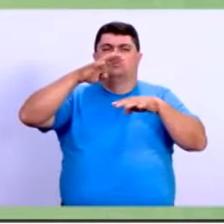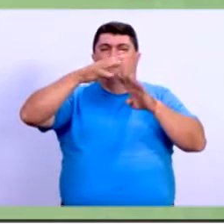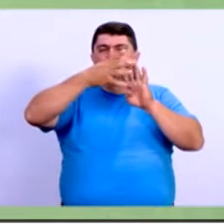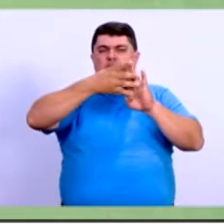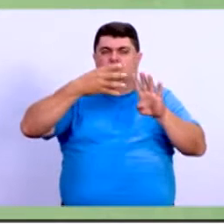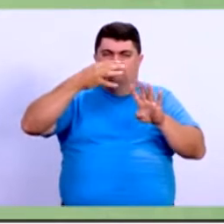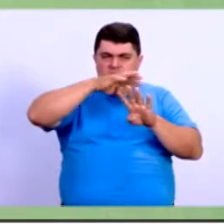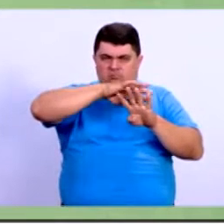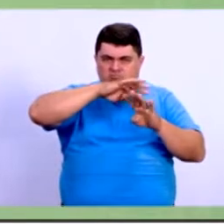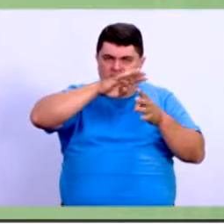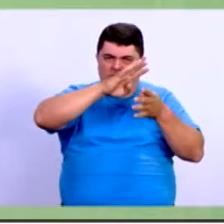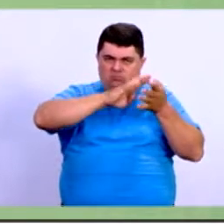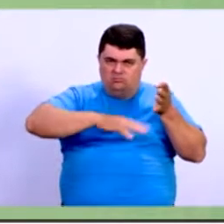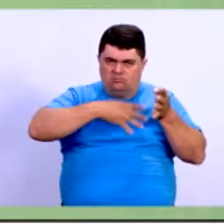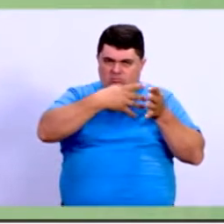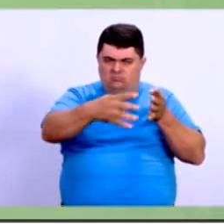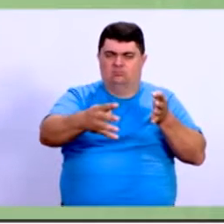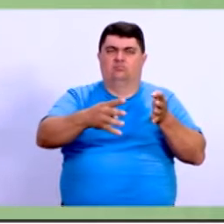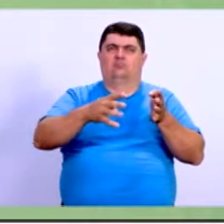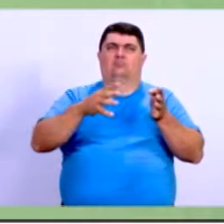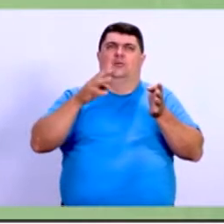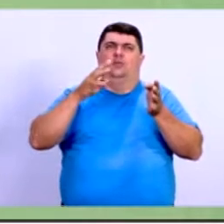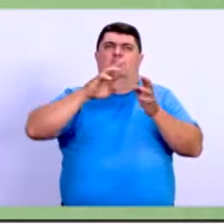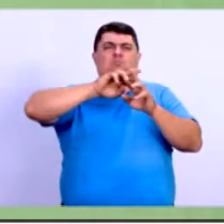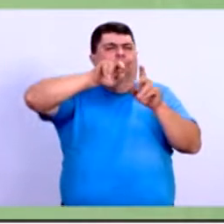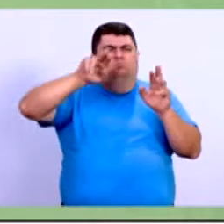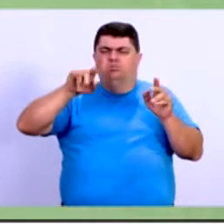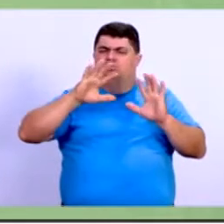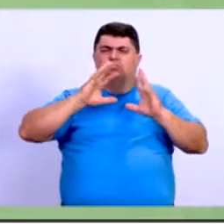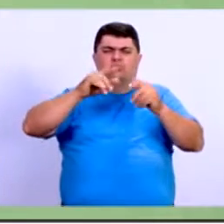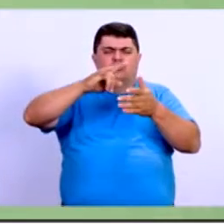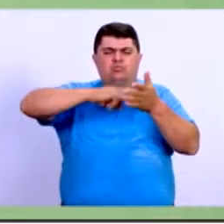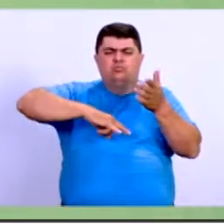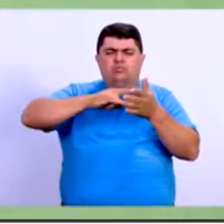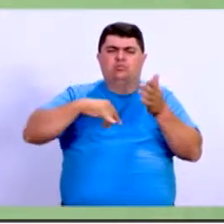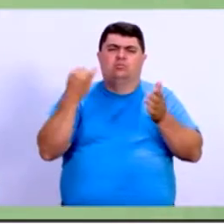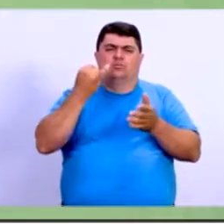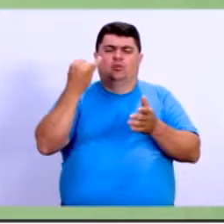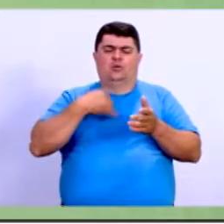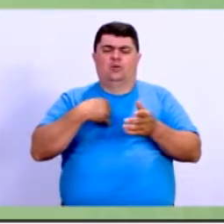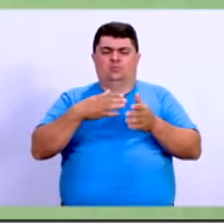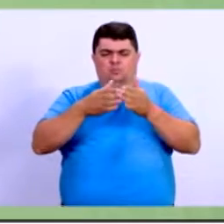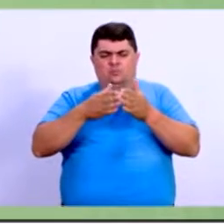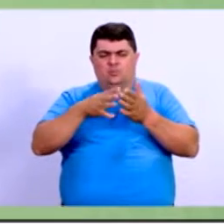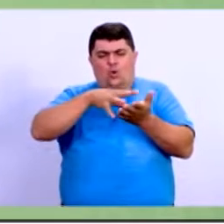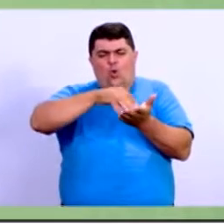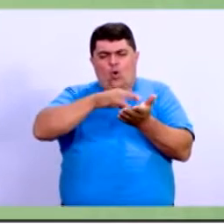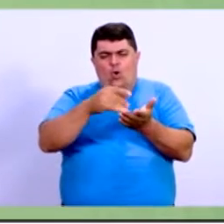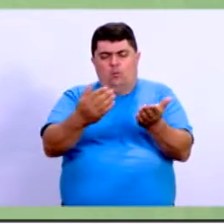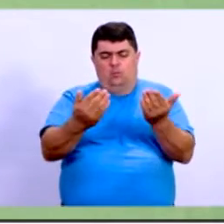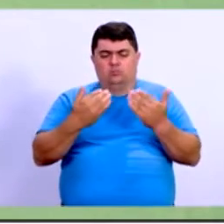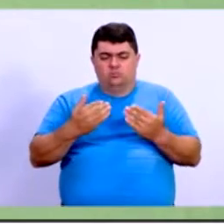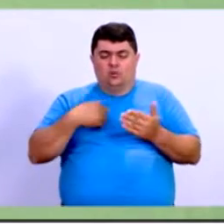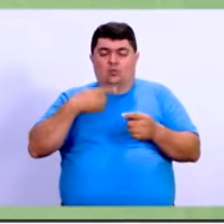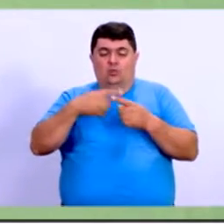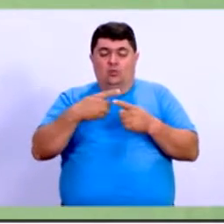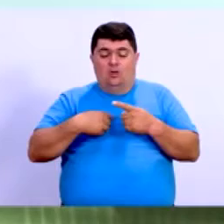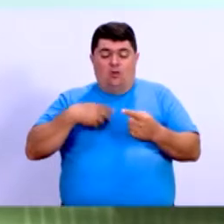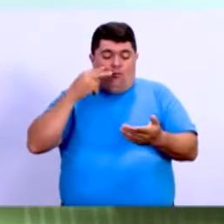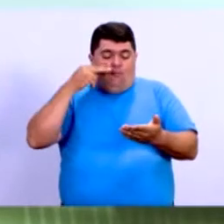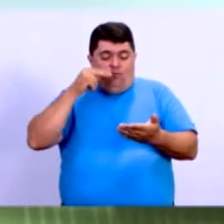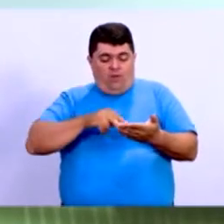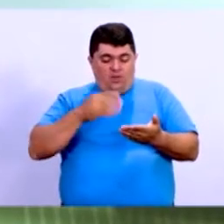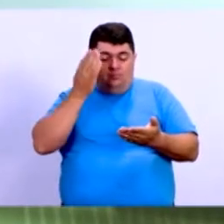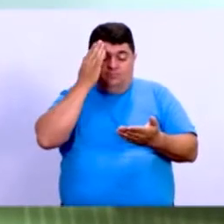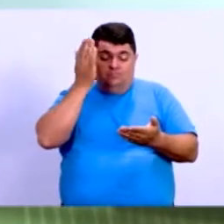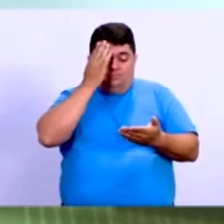processos manuais. Por que processos manuais? Porque o sistema de forma manual ele já existe. Portanto, no primeiro passo, o que tem que ser